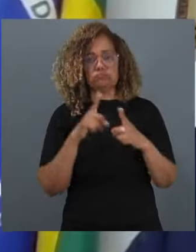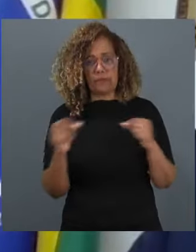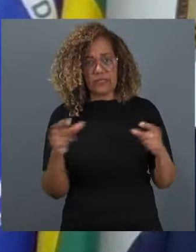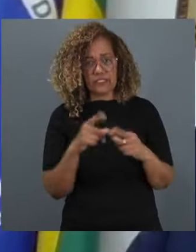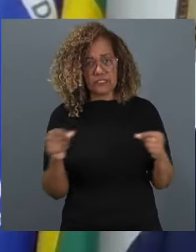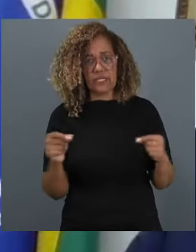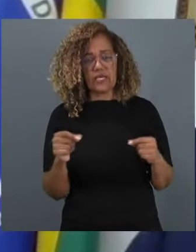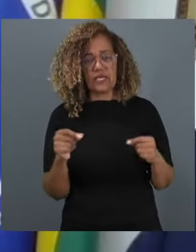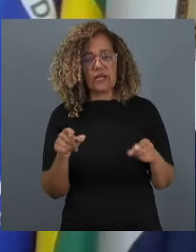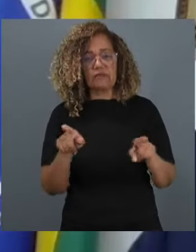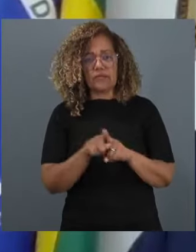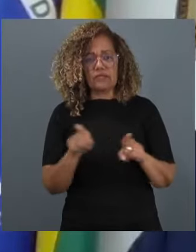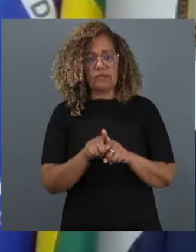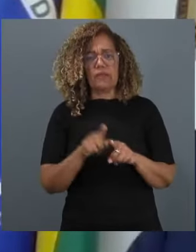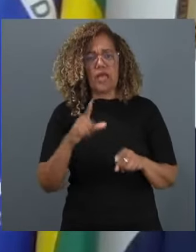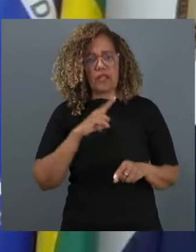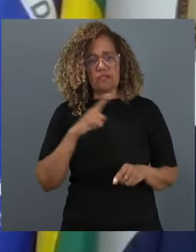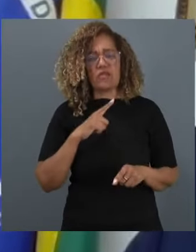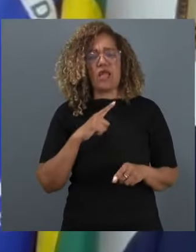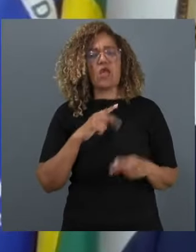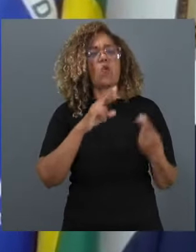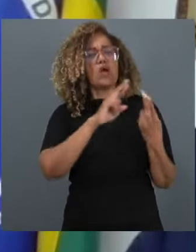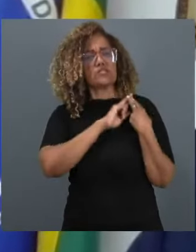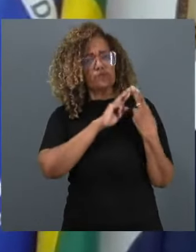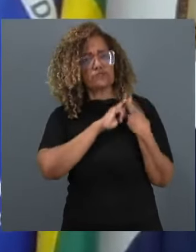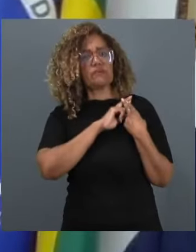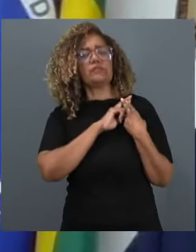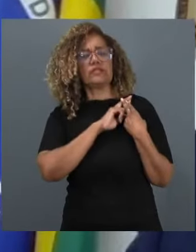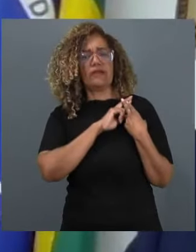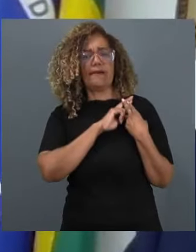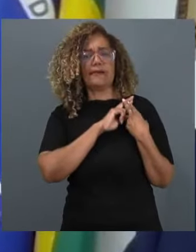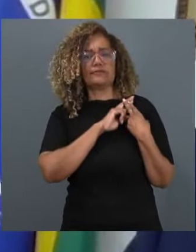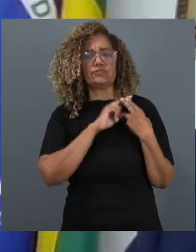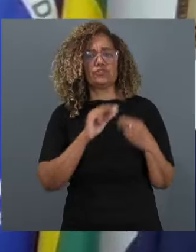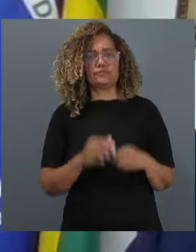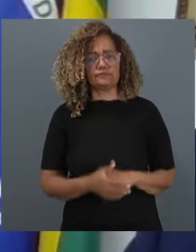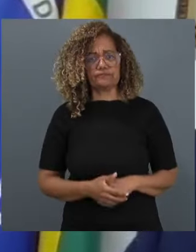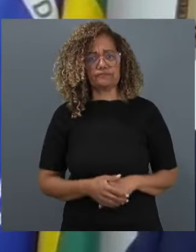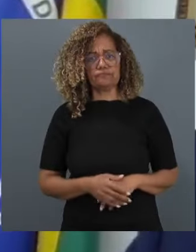por dever de consciência. Não iria conseguir